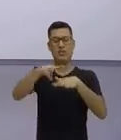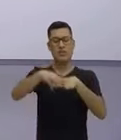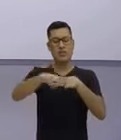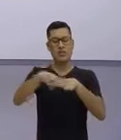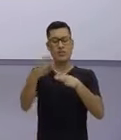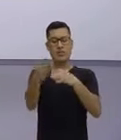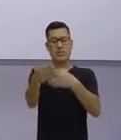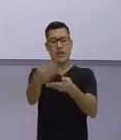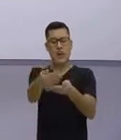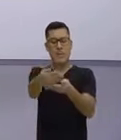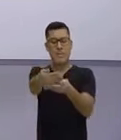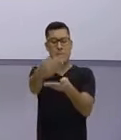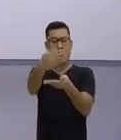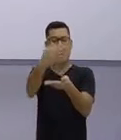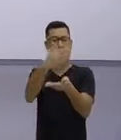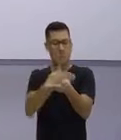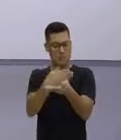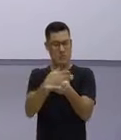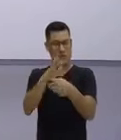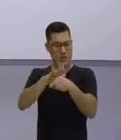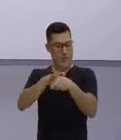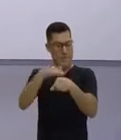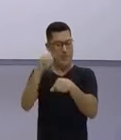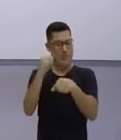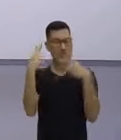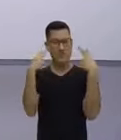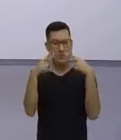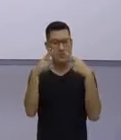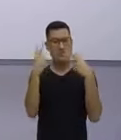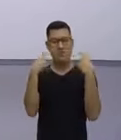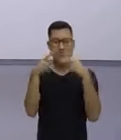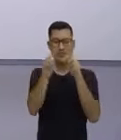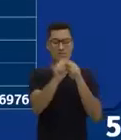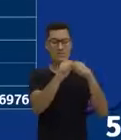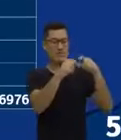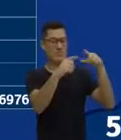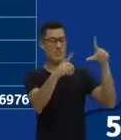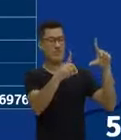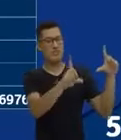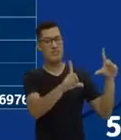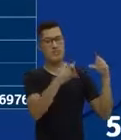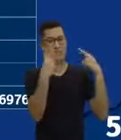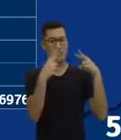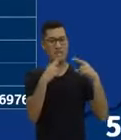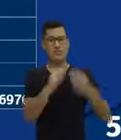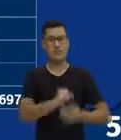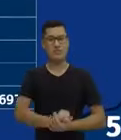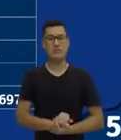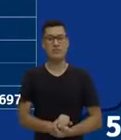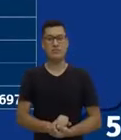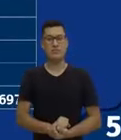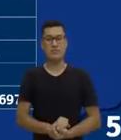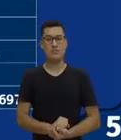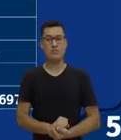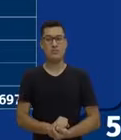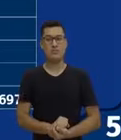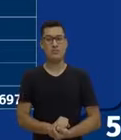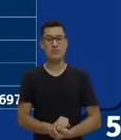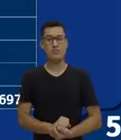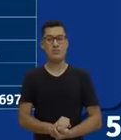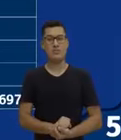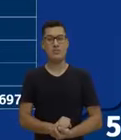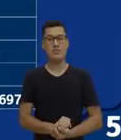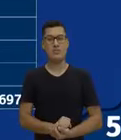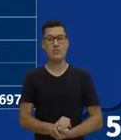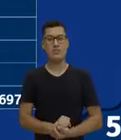é verdade? E assim, para ficar melhor ainda para ti, olha para cá para a cartela. Vamos dar uma olhada aqui rapidinho. Com a tabela fica mais fácil para visualizar.